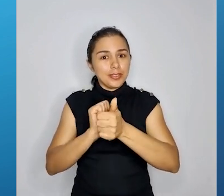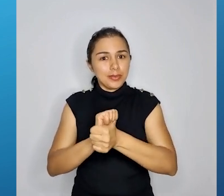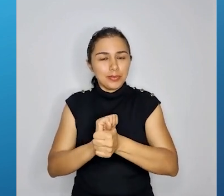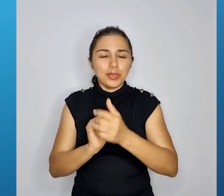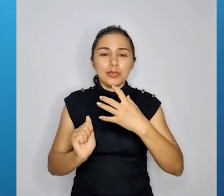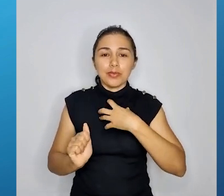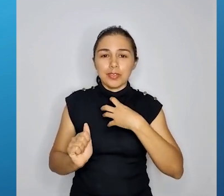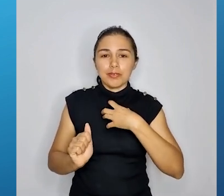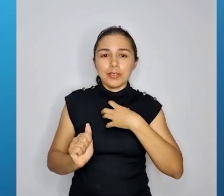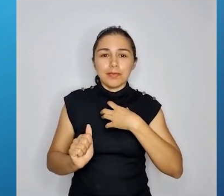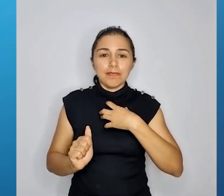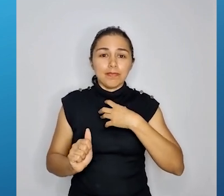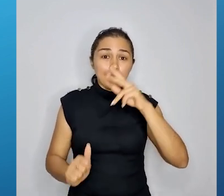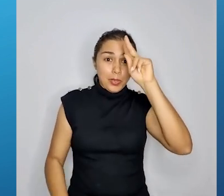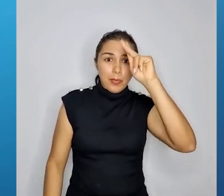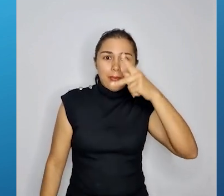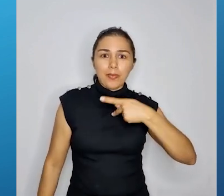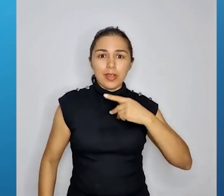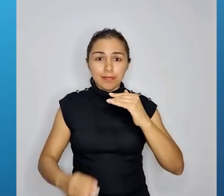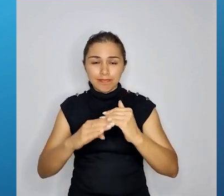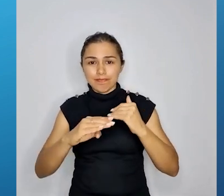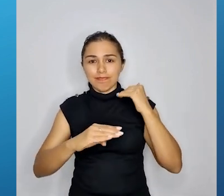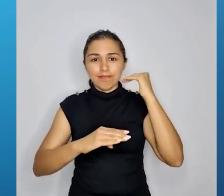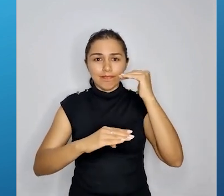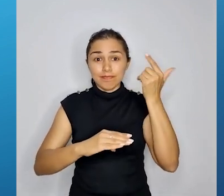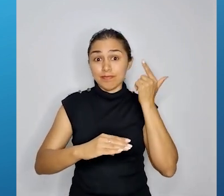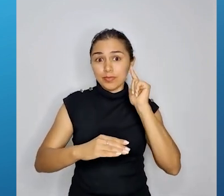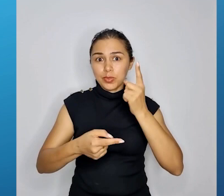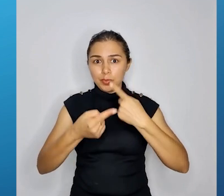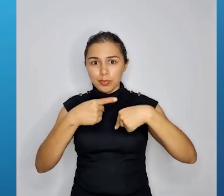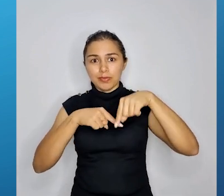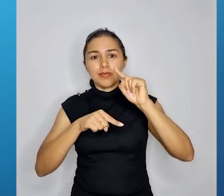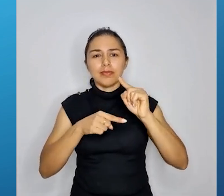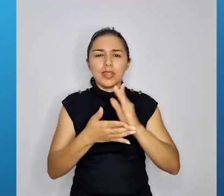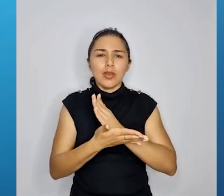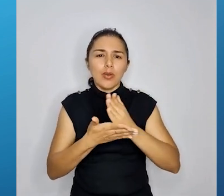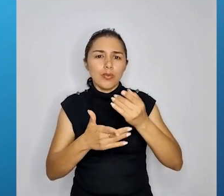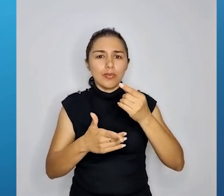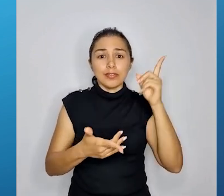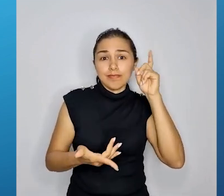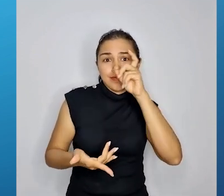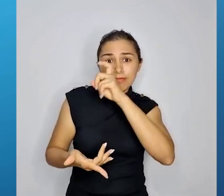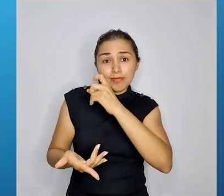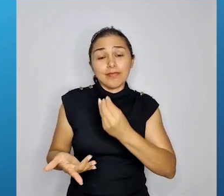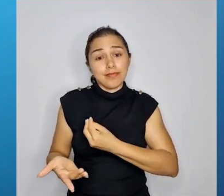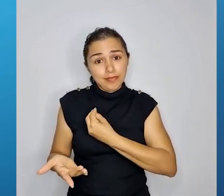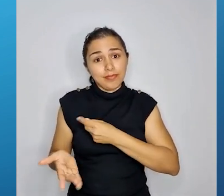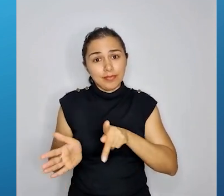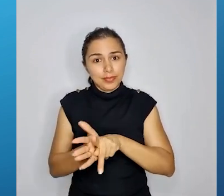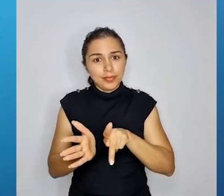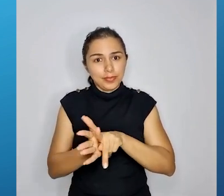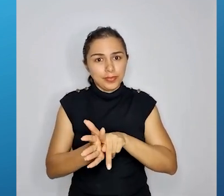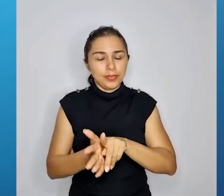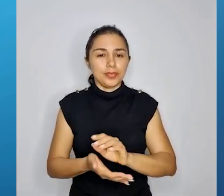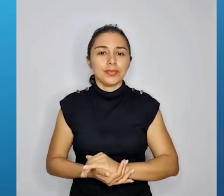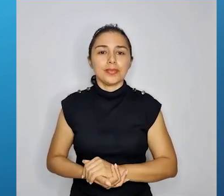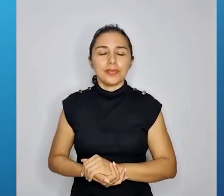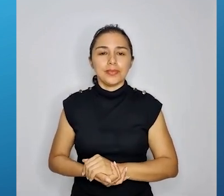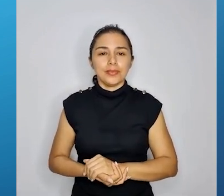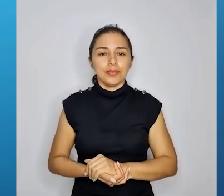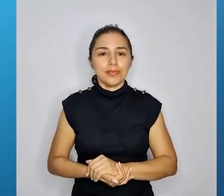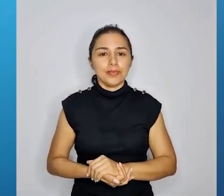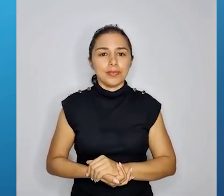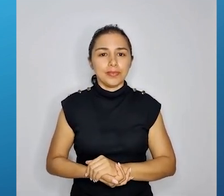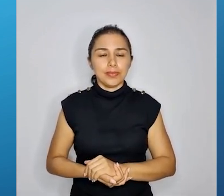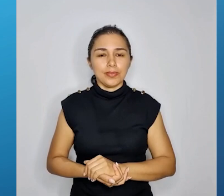uma forma de superação, né? De superar obstáculo, de superar muitas dificuldades, às vezes, que ele tem na sua própria vida. Olha